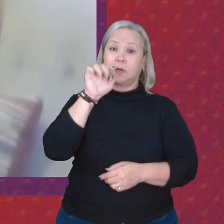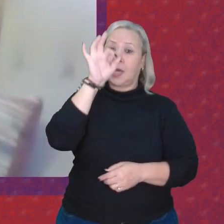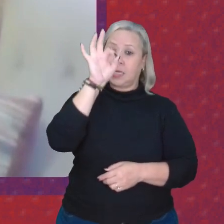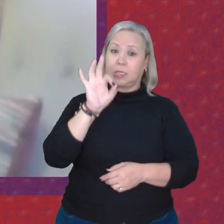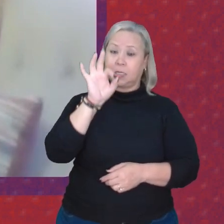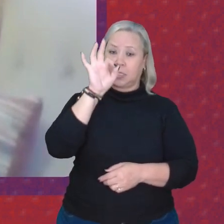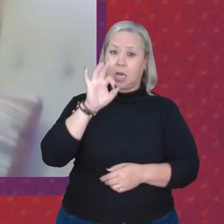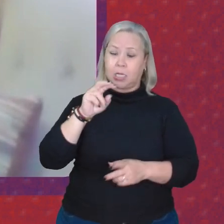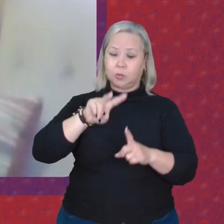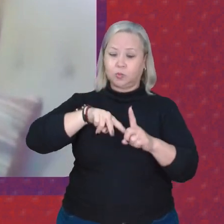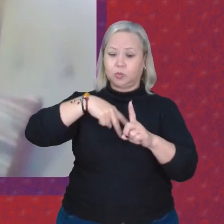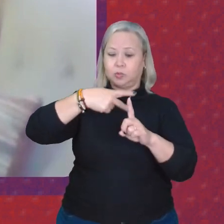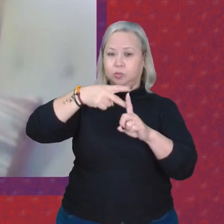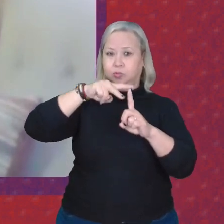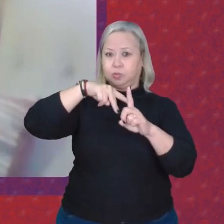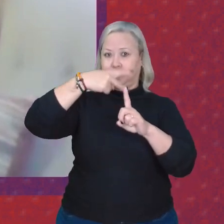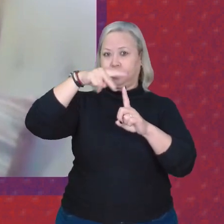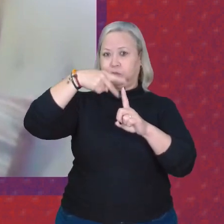duplicou, né,